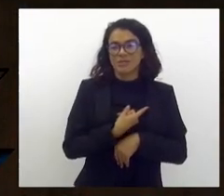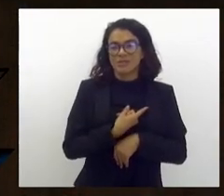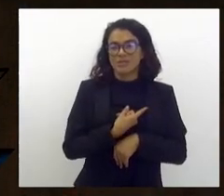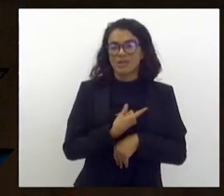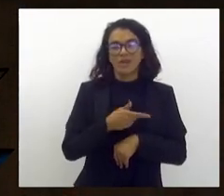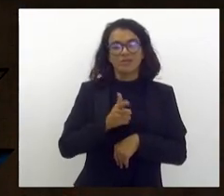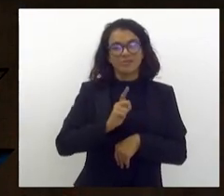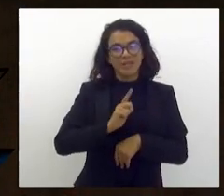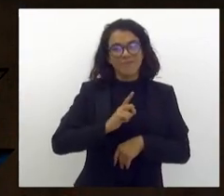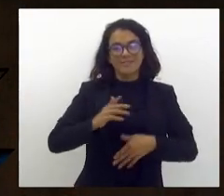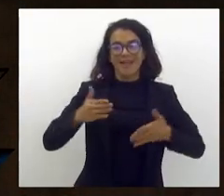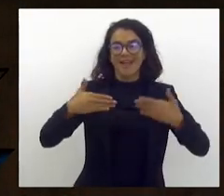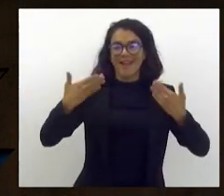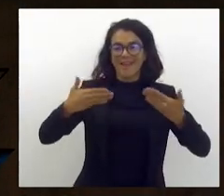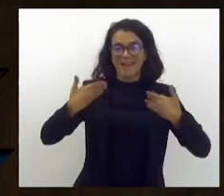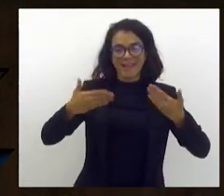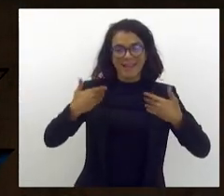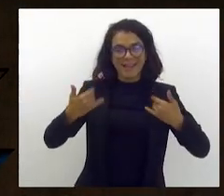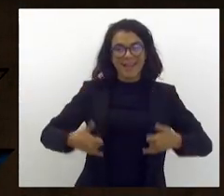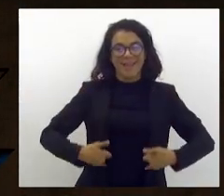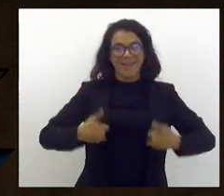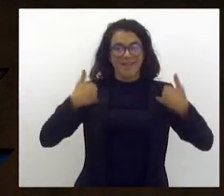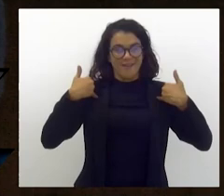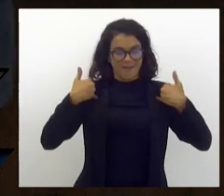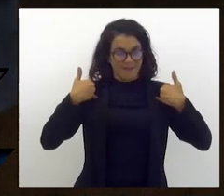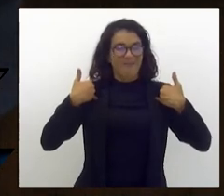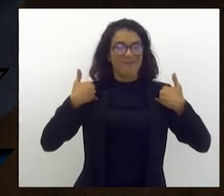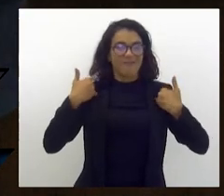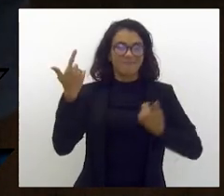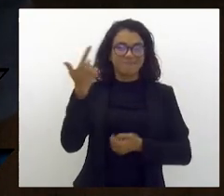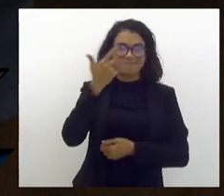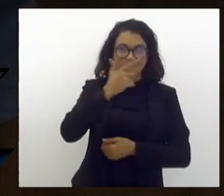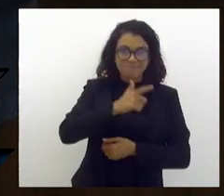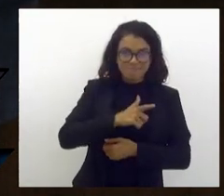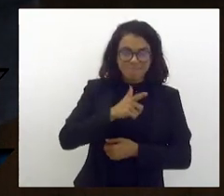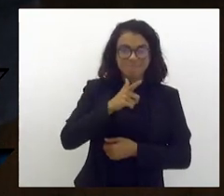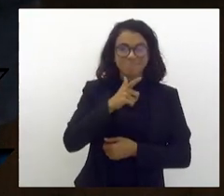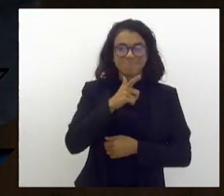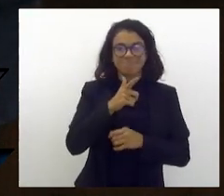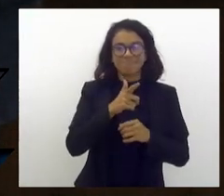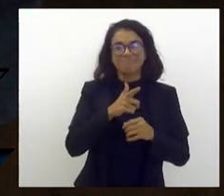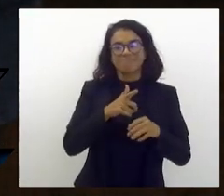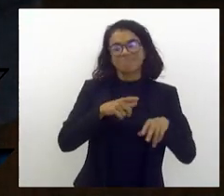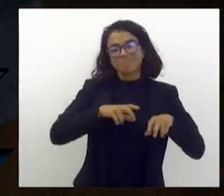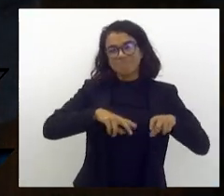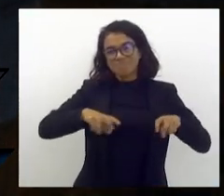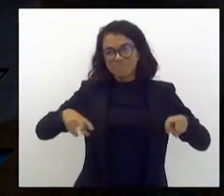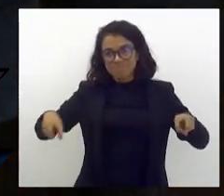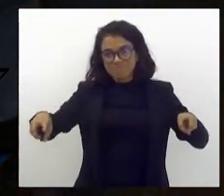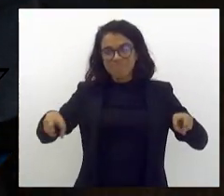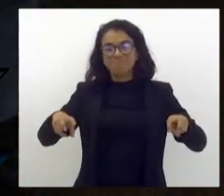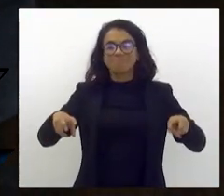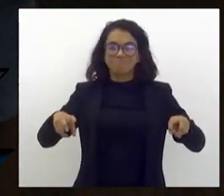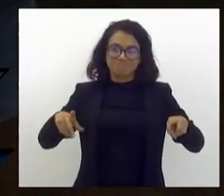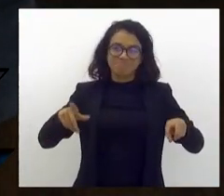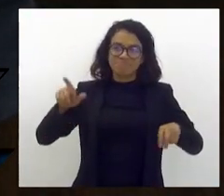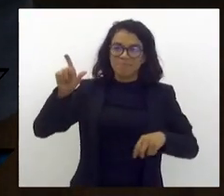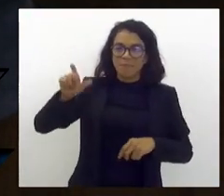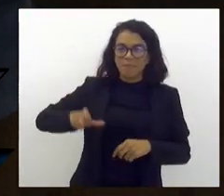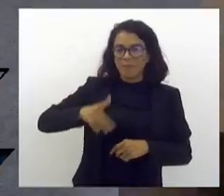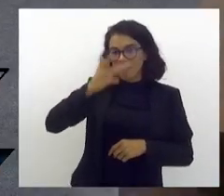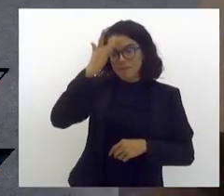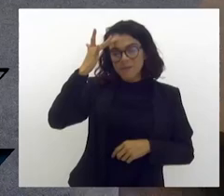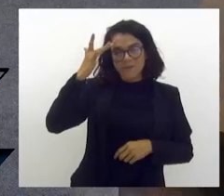muita alegria, muita honra por ter tido nas nossas fileiras um sujeito